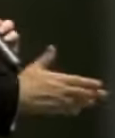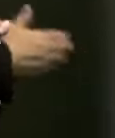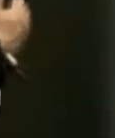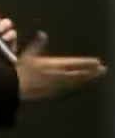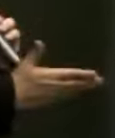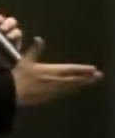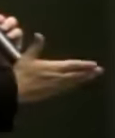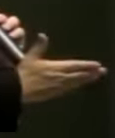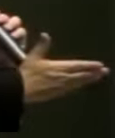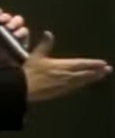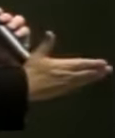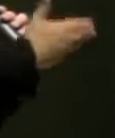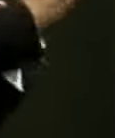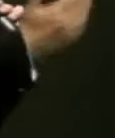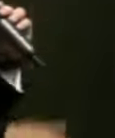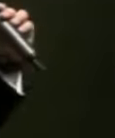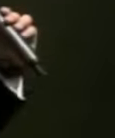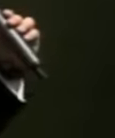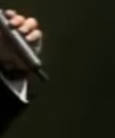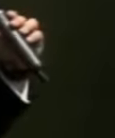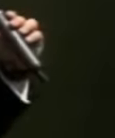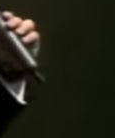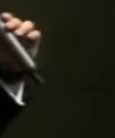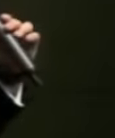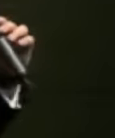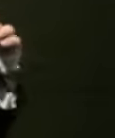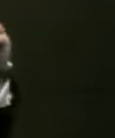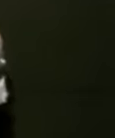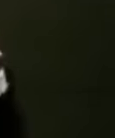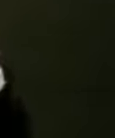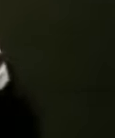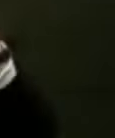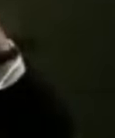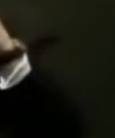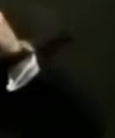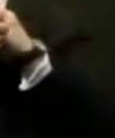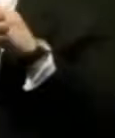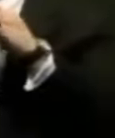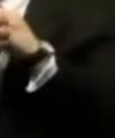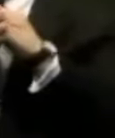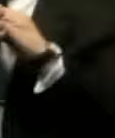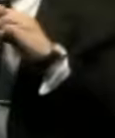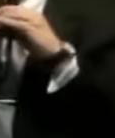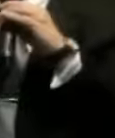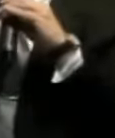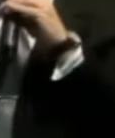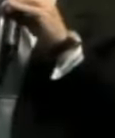orar Deus vai me revelar e a gente vai começar a fazer e olha vai ser uma revolução